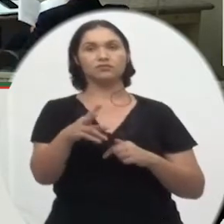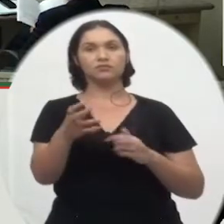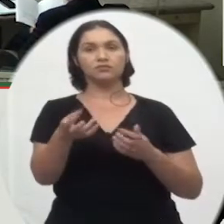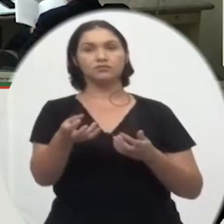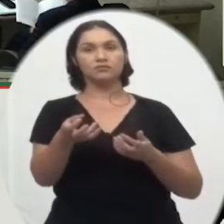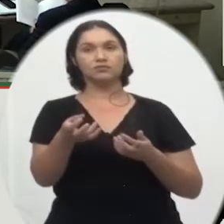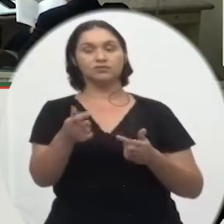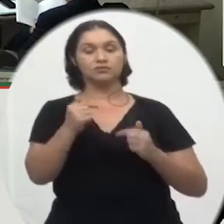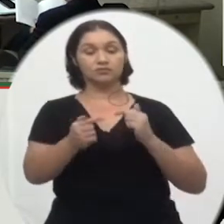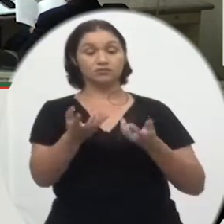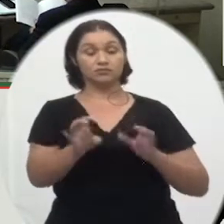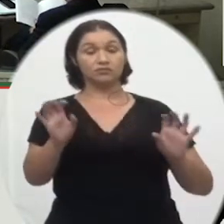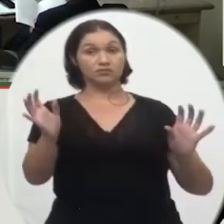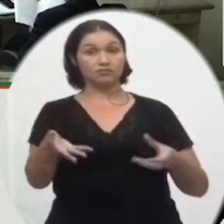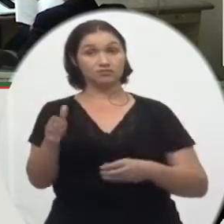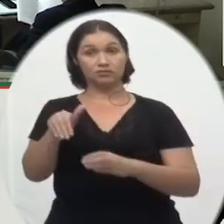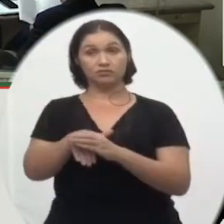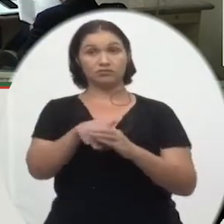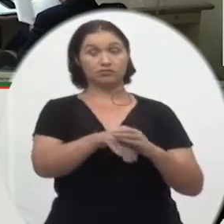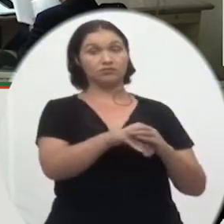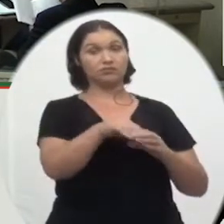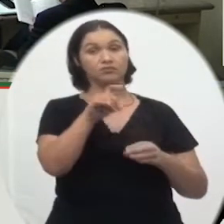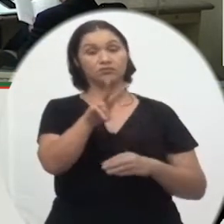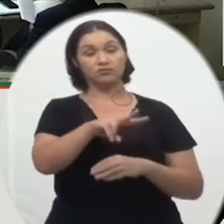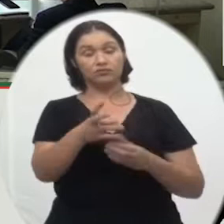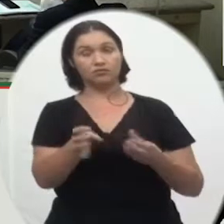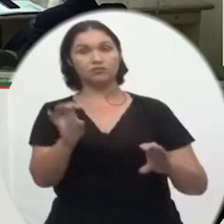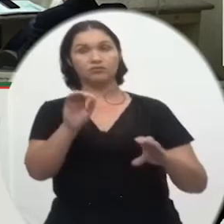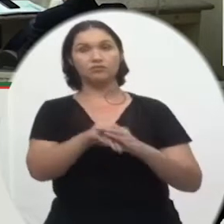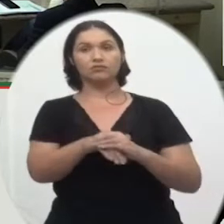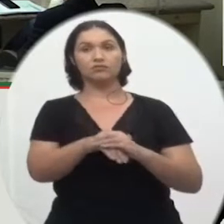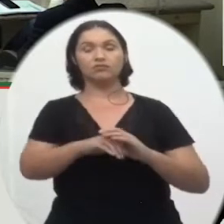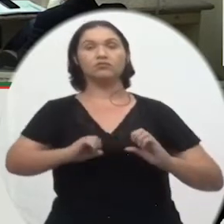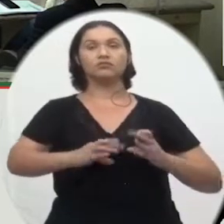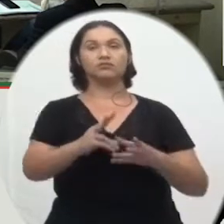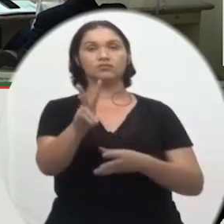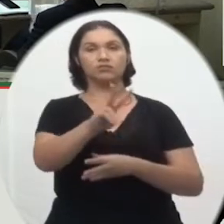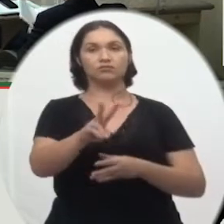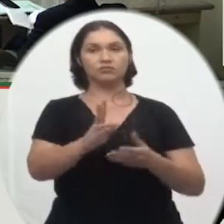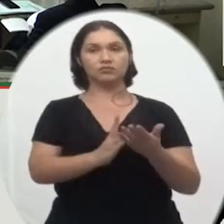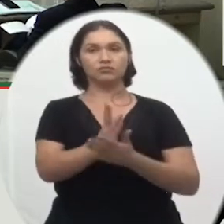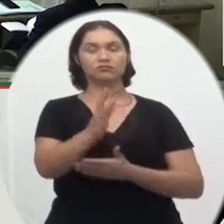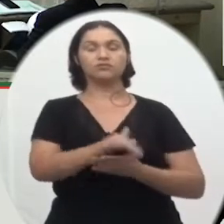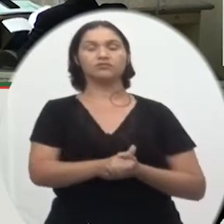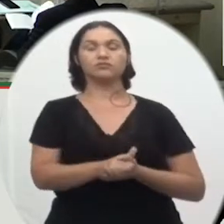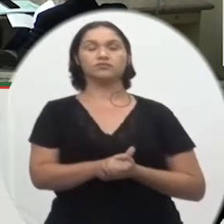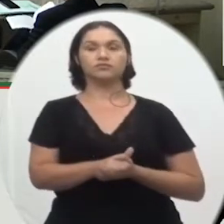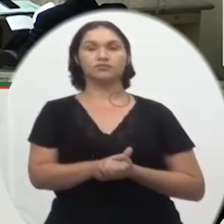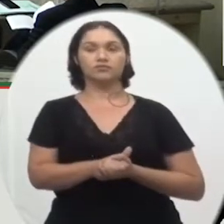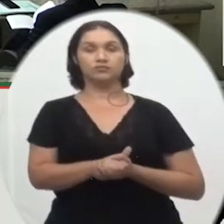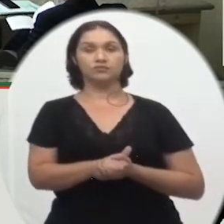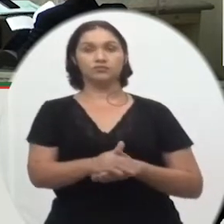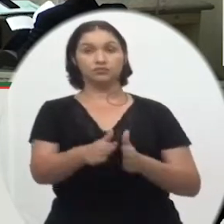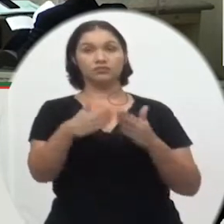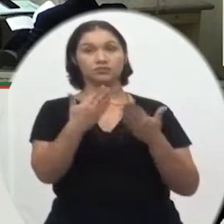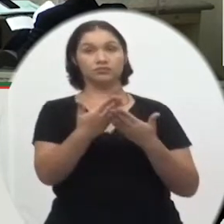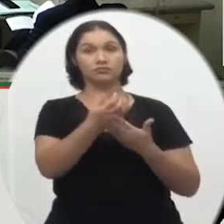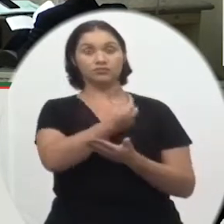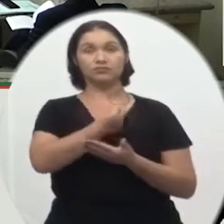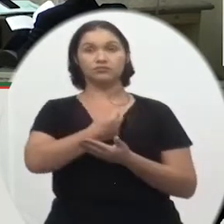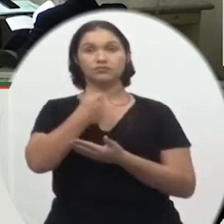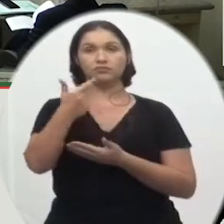votação. Os favoráveis permaneçam como estão, os contrários se manifestem. Aprovado por unanimidade. Requerimento